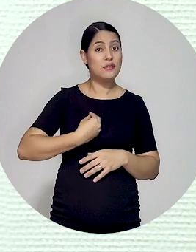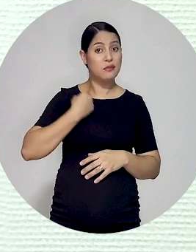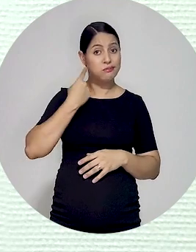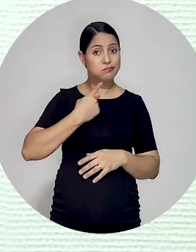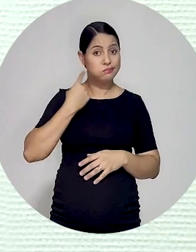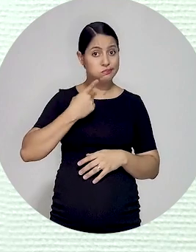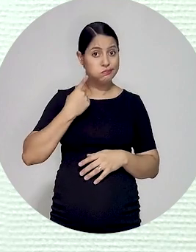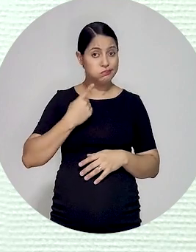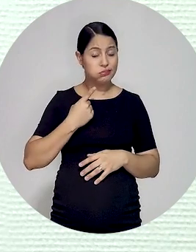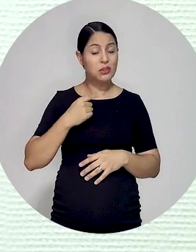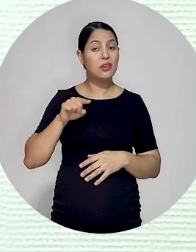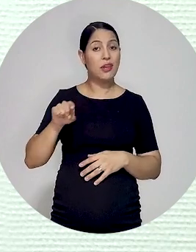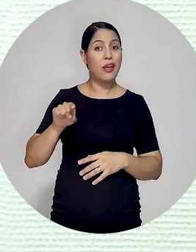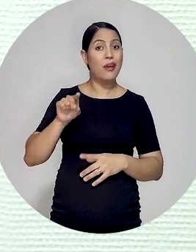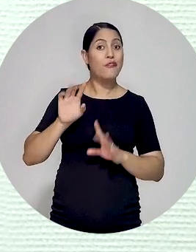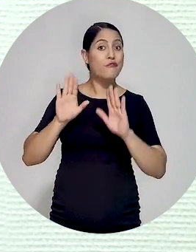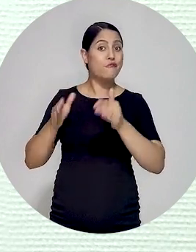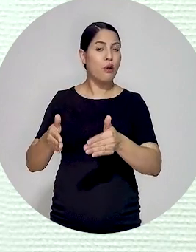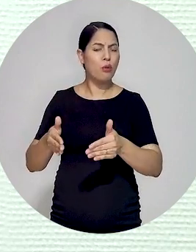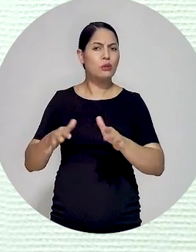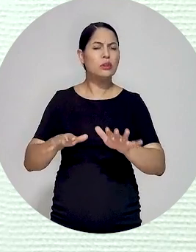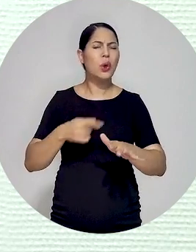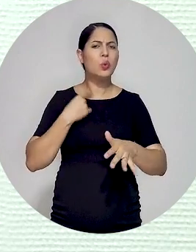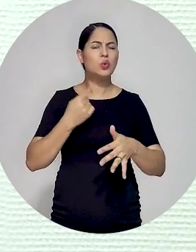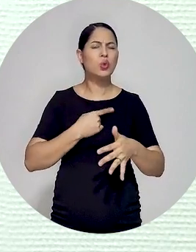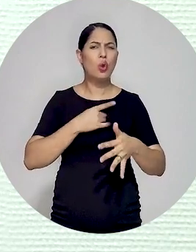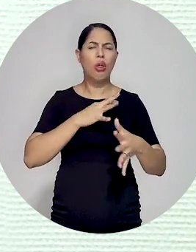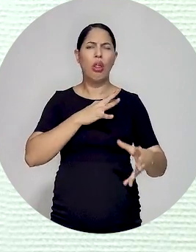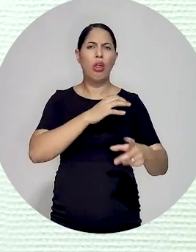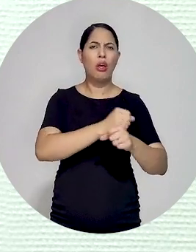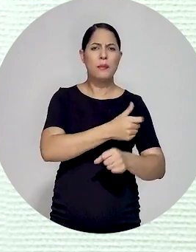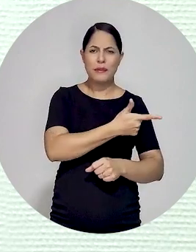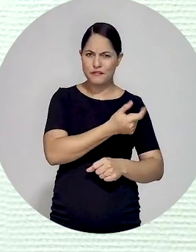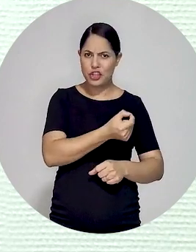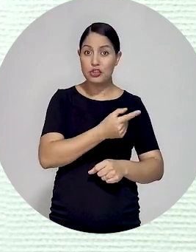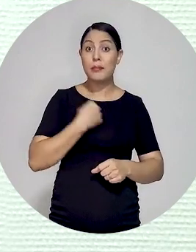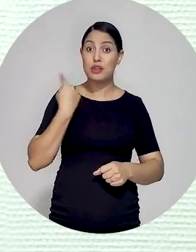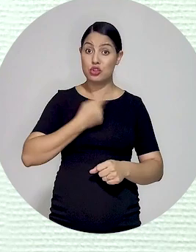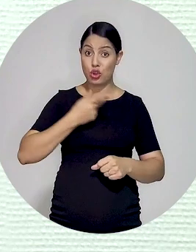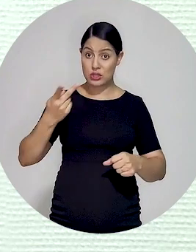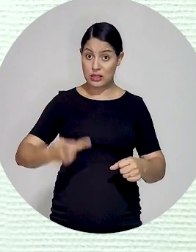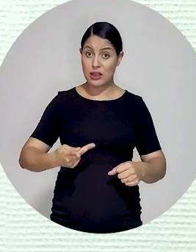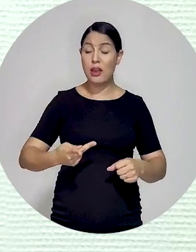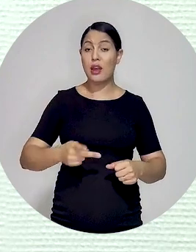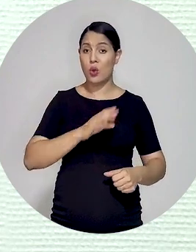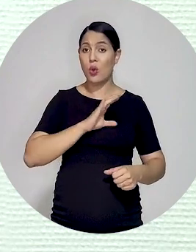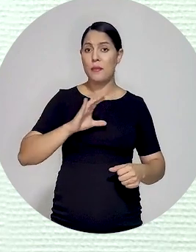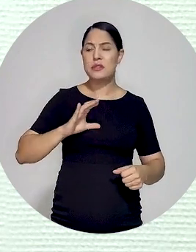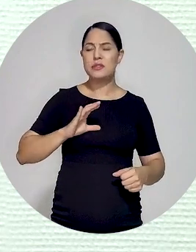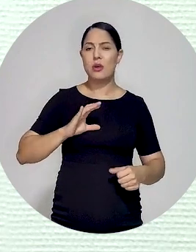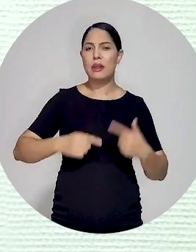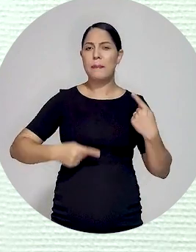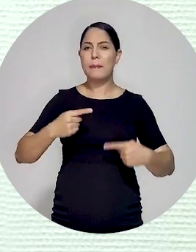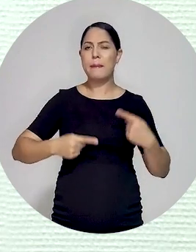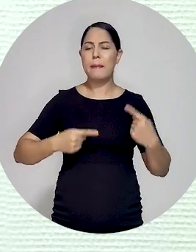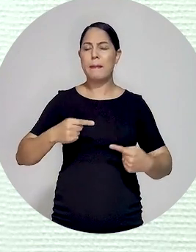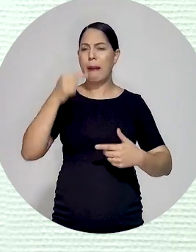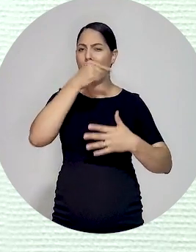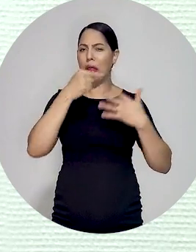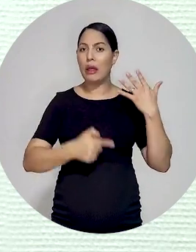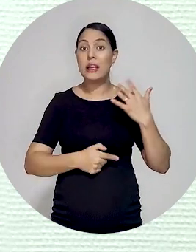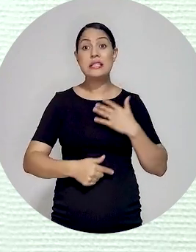à vida do advogado. O que a comissão debateu hoje foram 7 pontos desses 20. A comissão, por meio